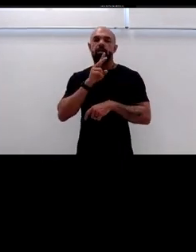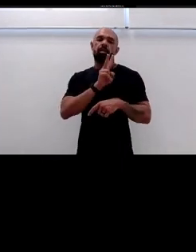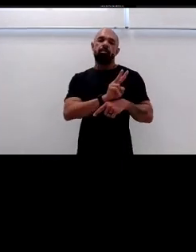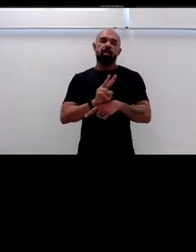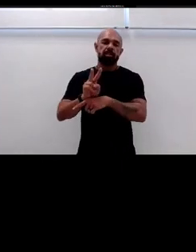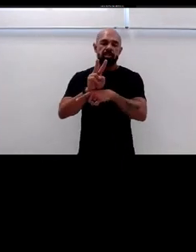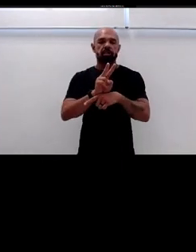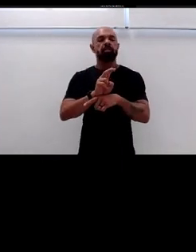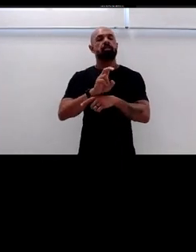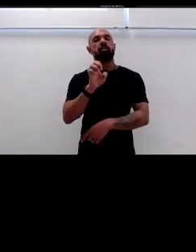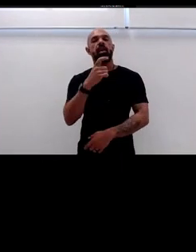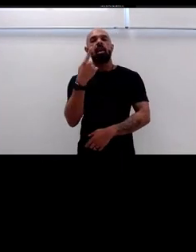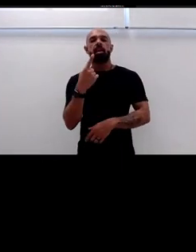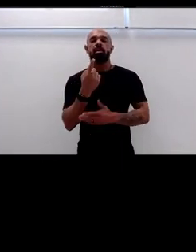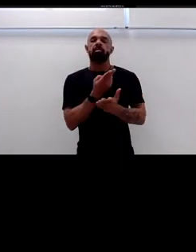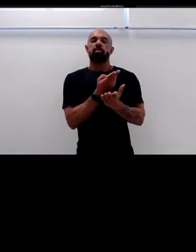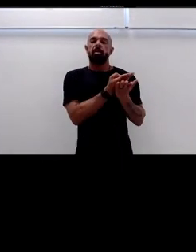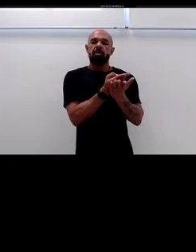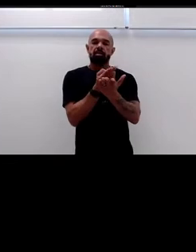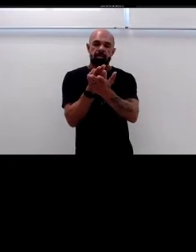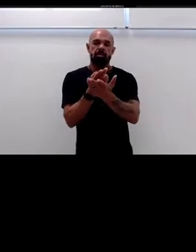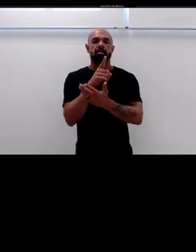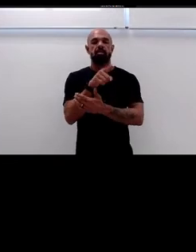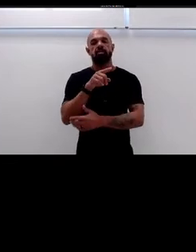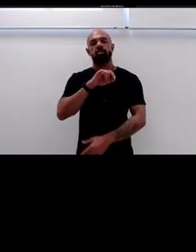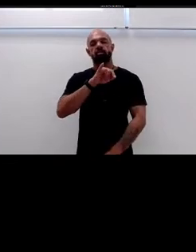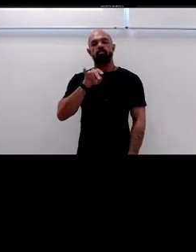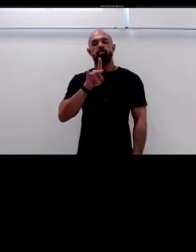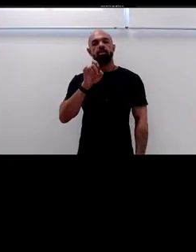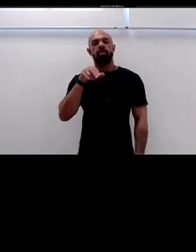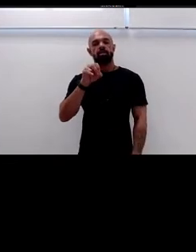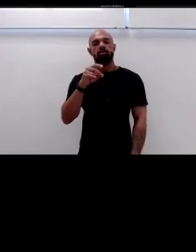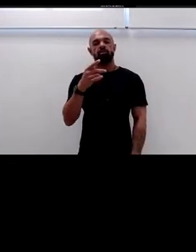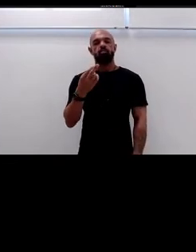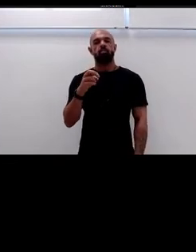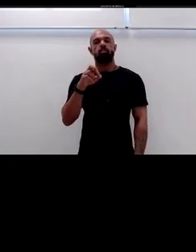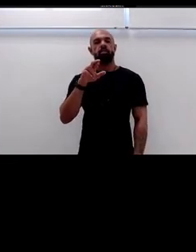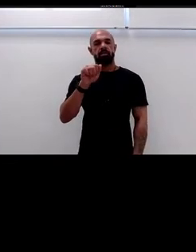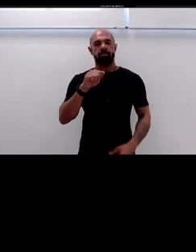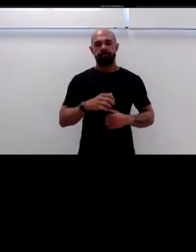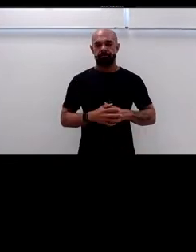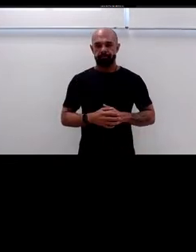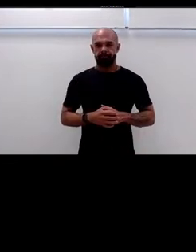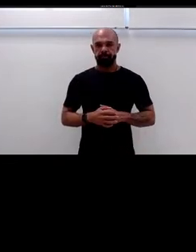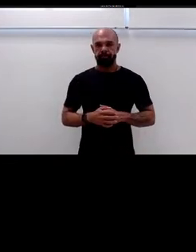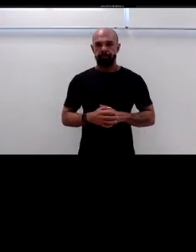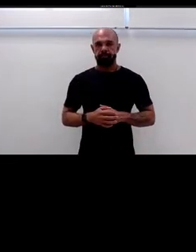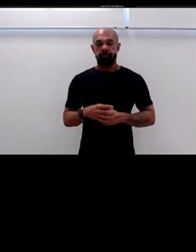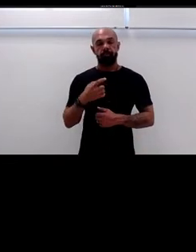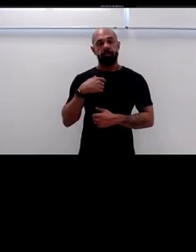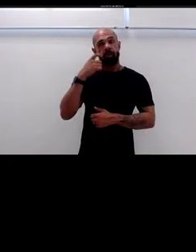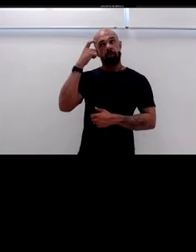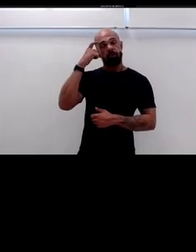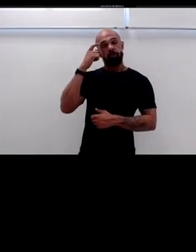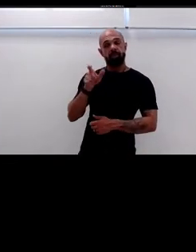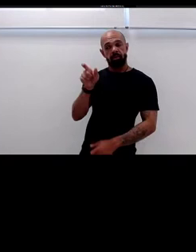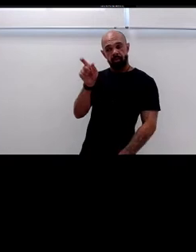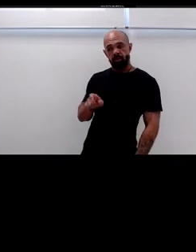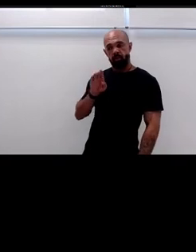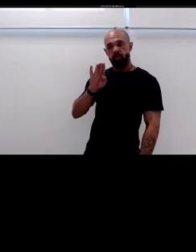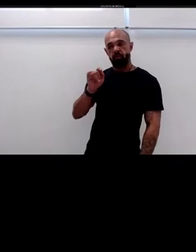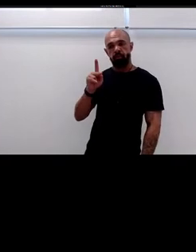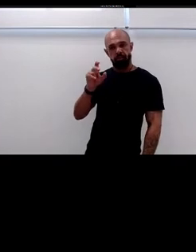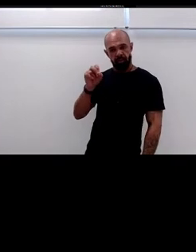os ex-pacientes da colônia Juliano Moreira. Eu pensei não só no Bispo, mas também nessas